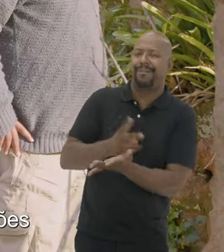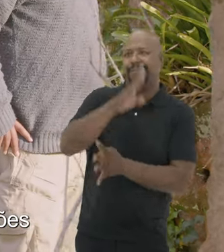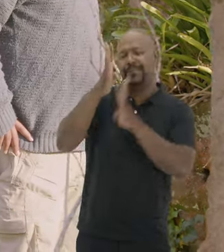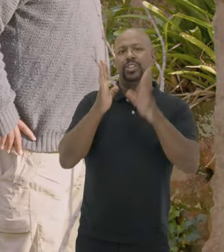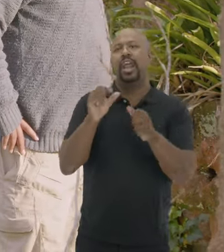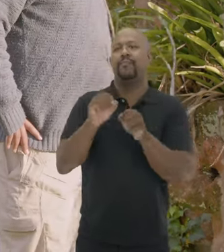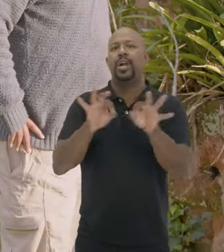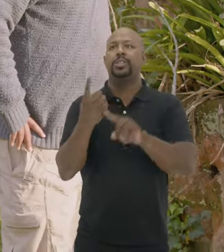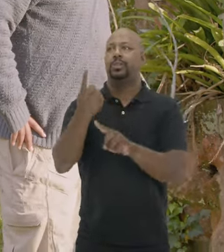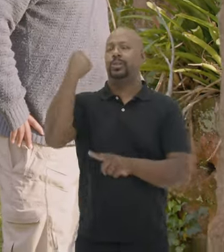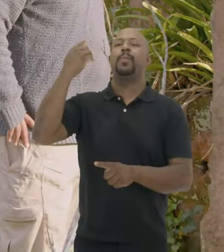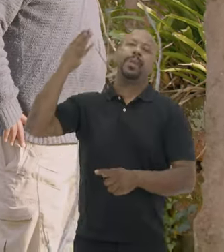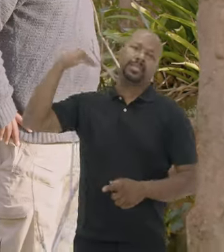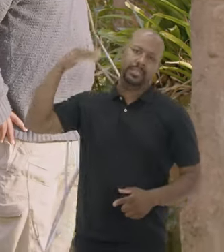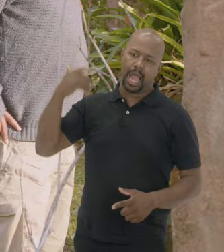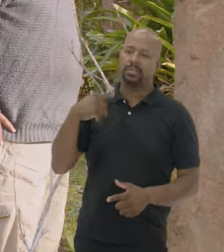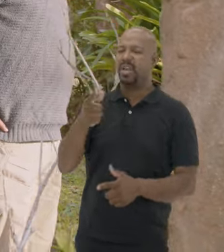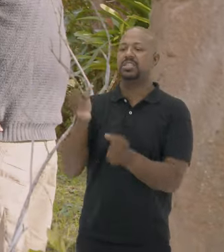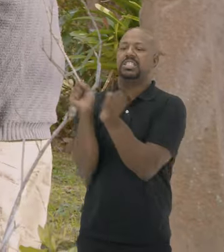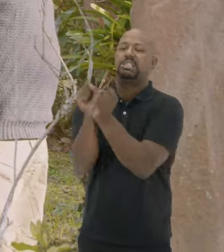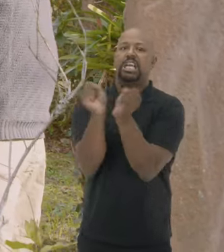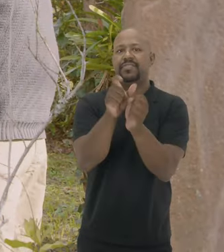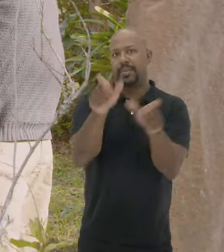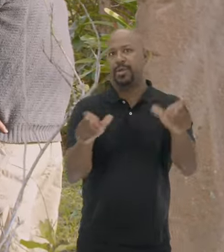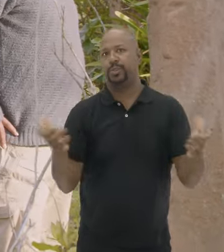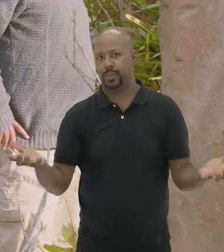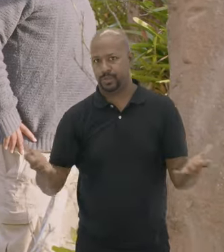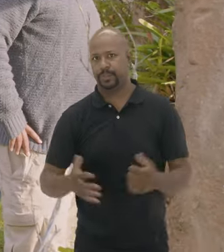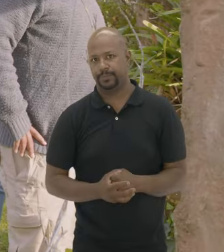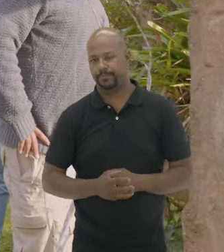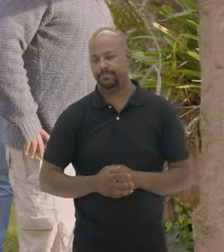aberrações que foram feitas no passado né de escravizar pessoas